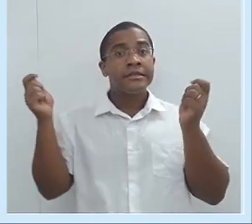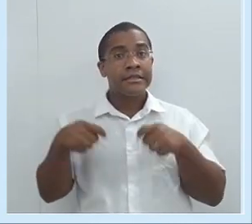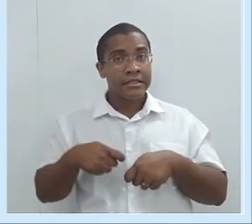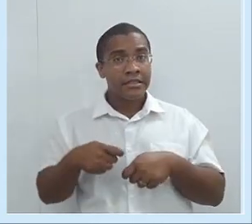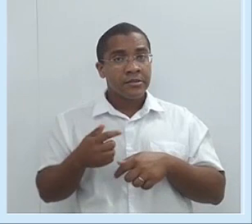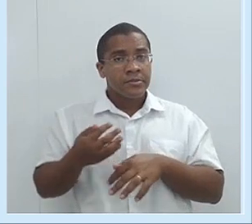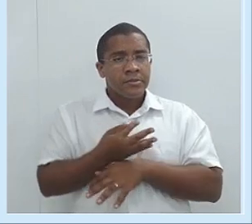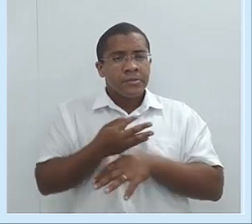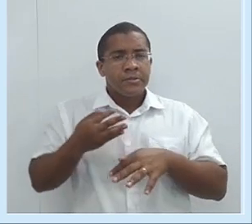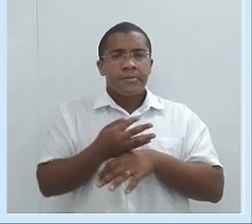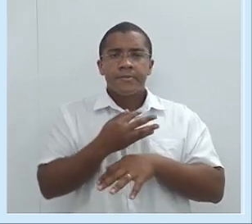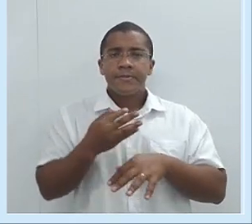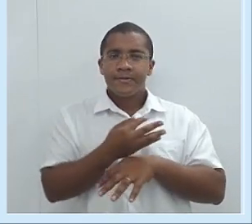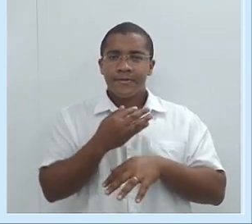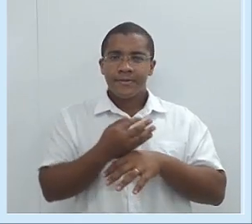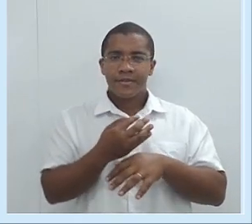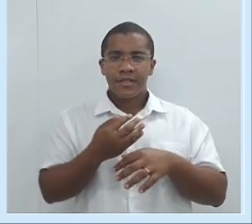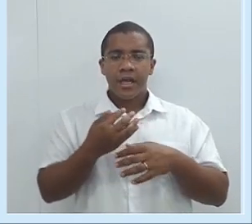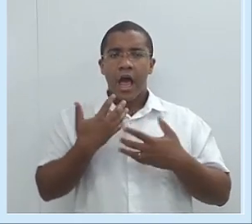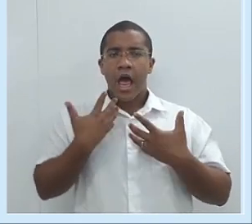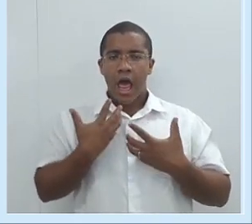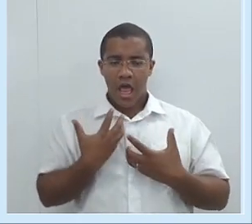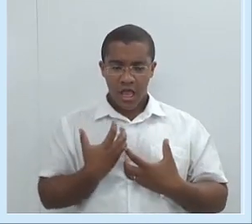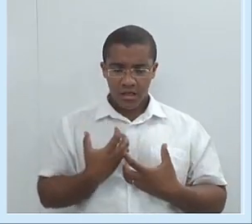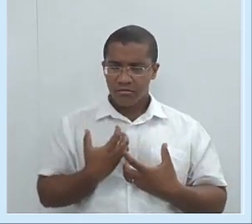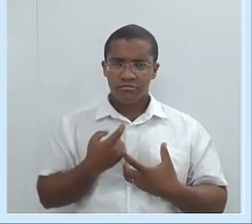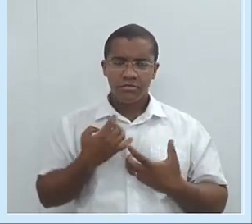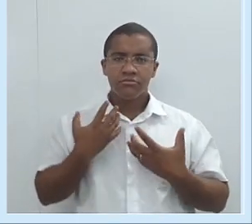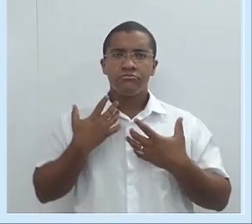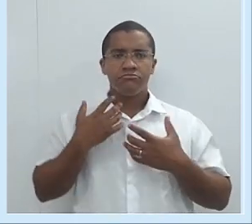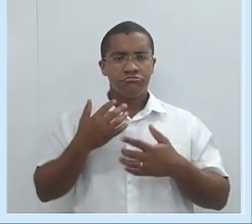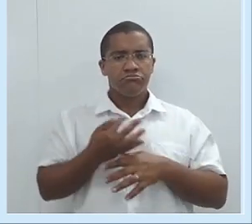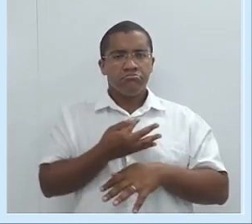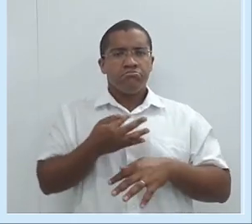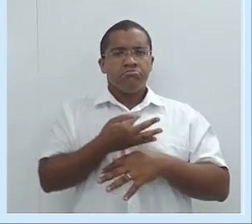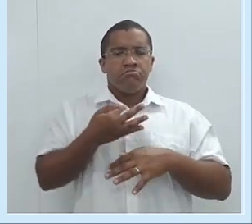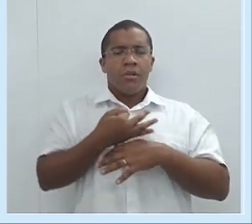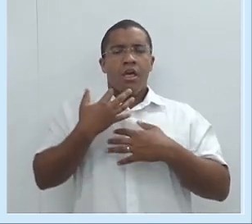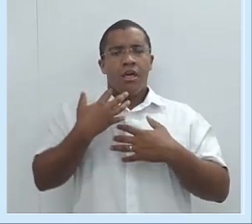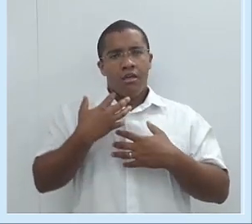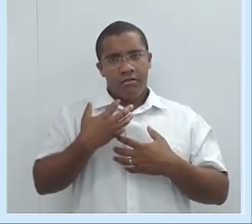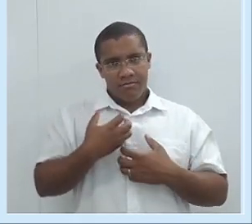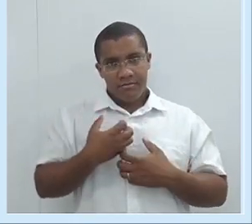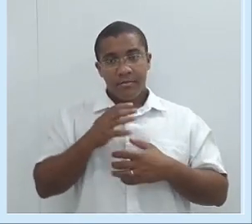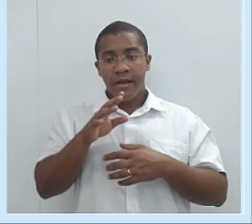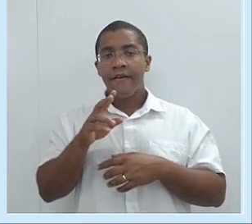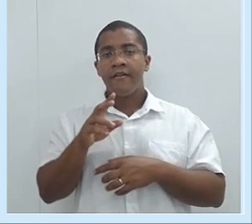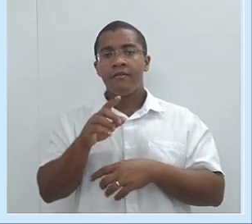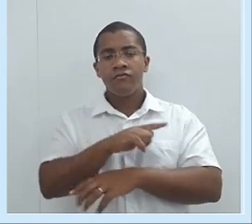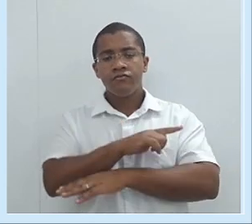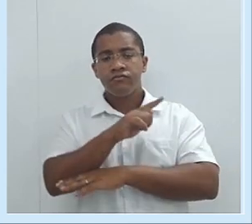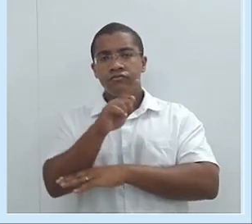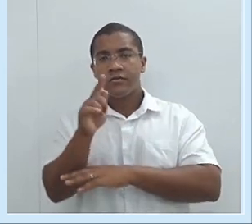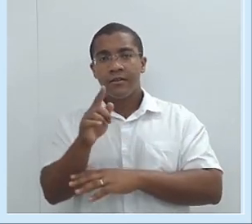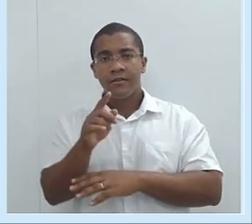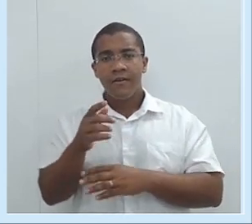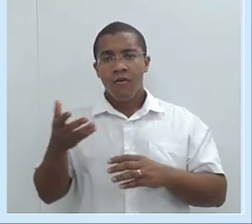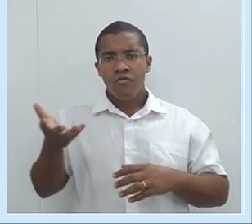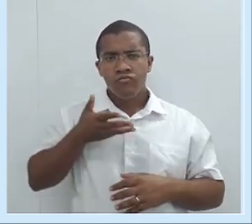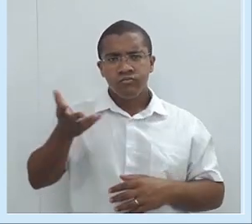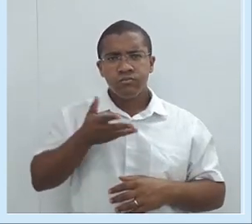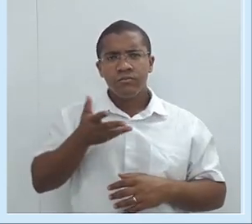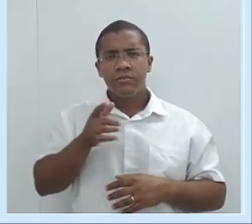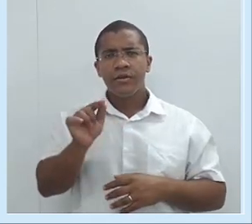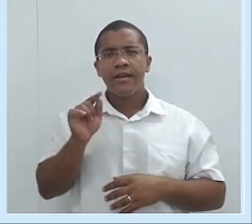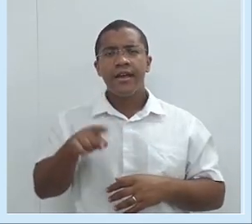pessoa suportar uma determinada fadiga. E a velocidade vai falar sobre a capacidade de